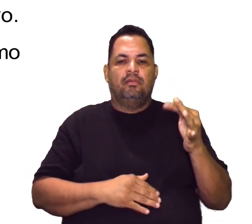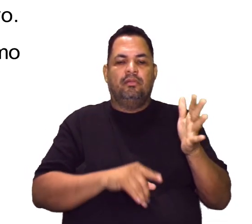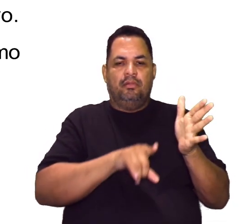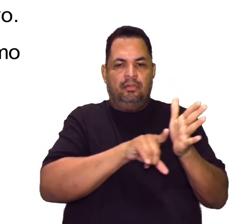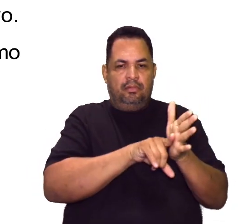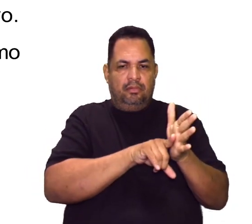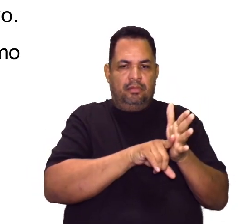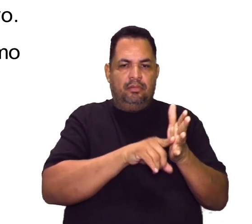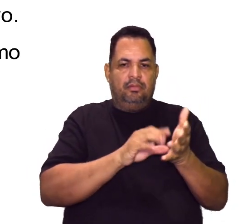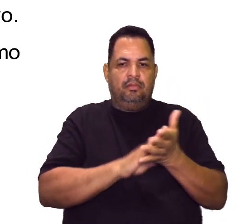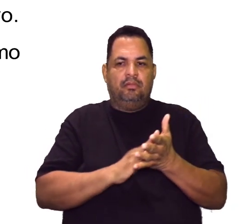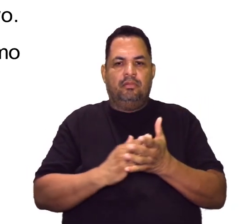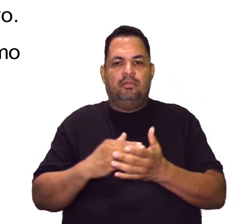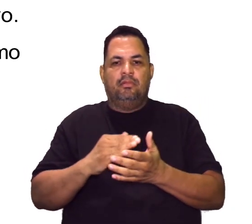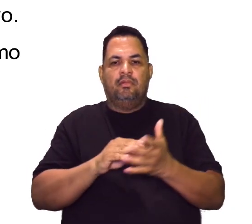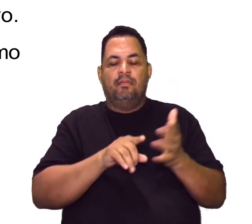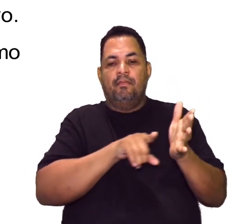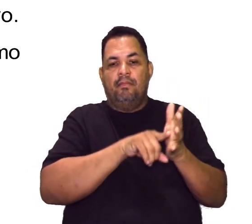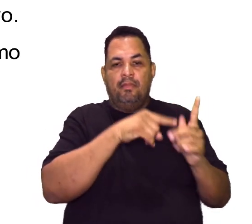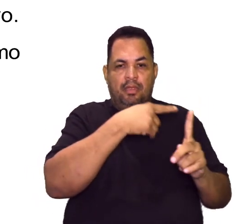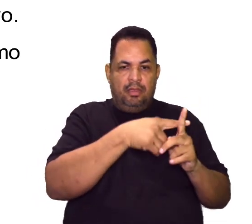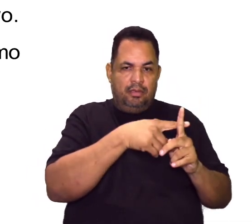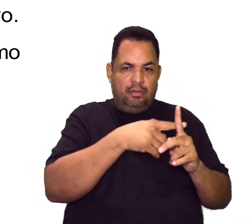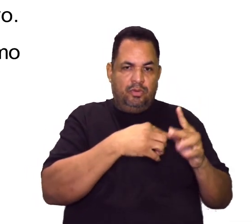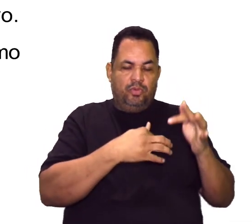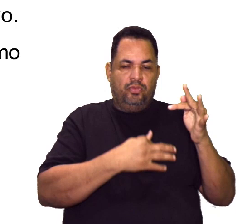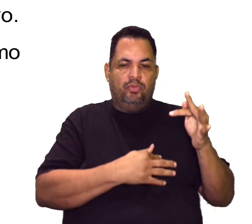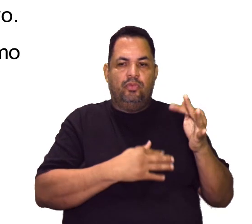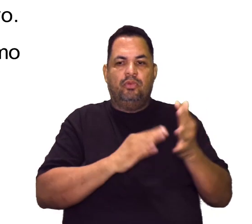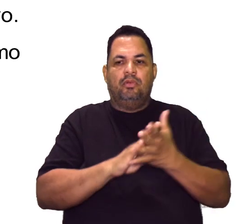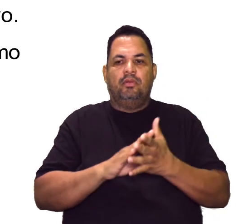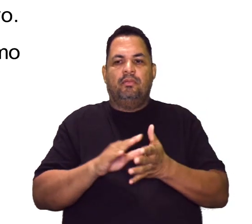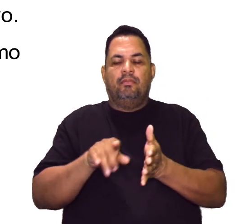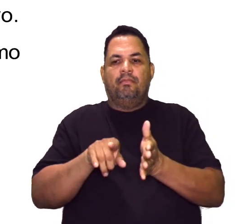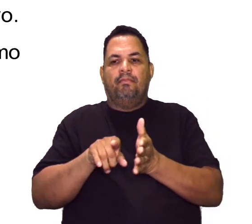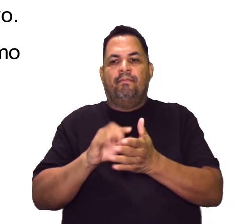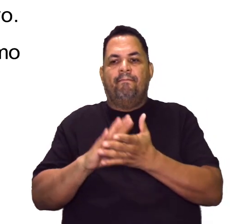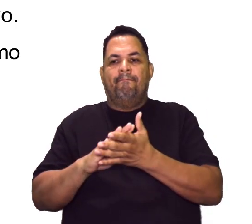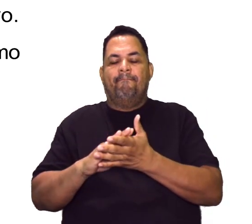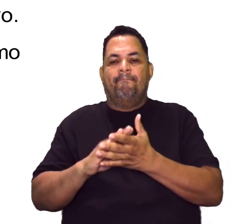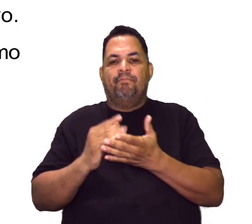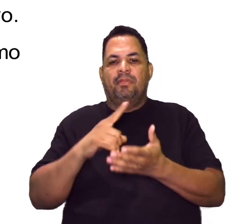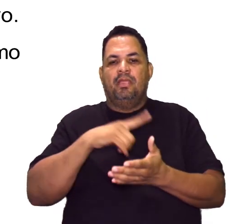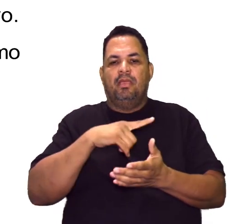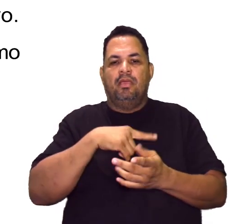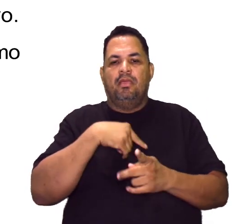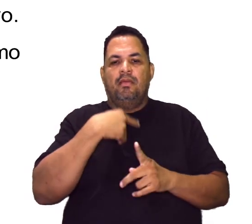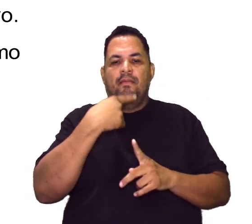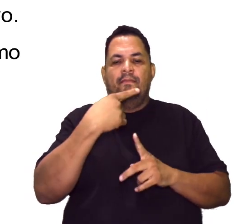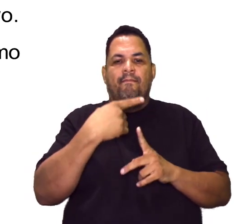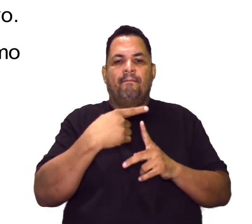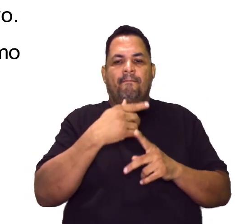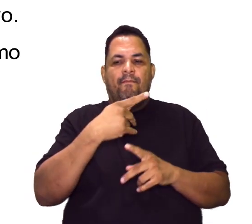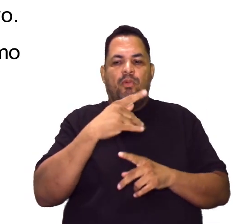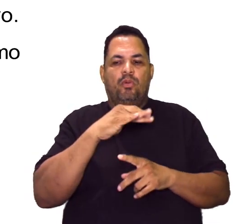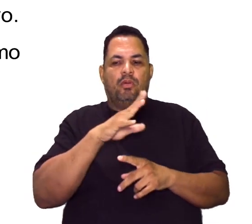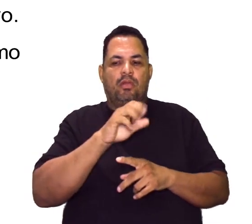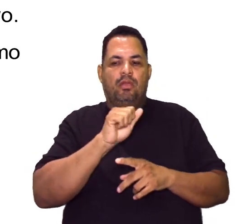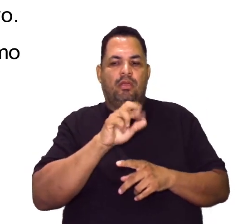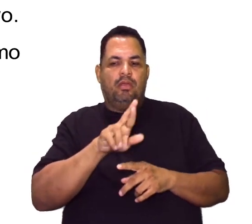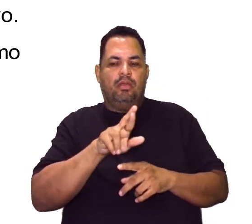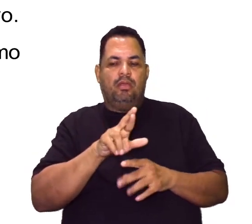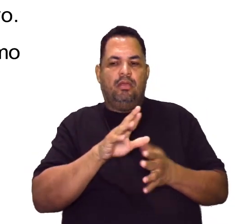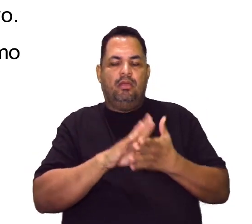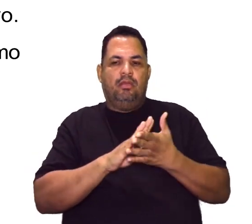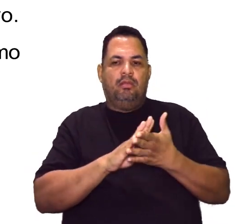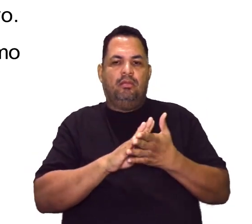flúor, menos negativo era o hidrogênio. Então, a mais polar não quer